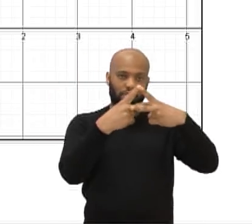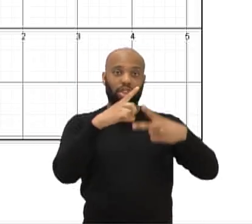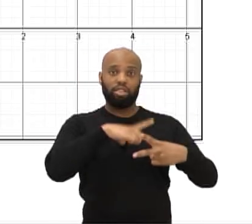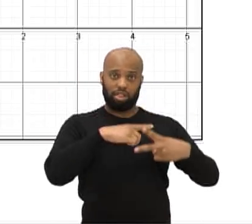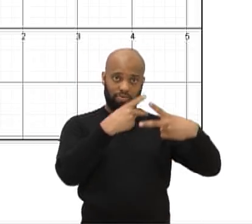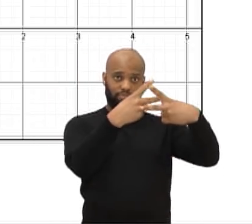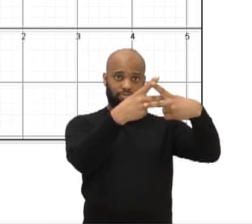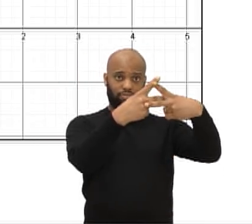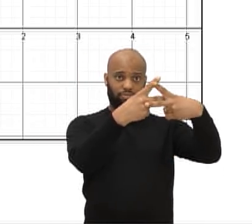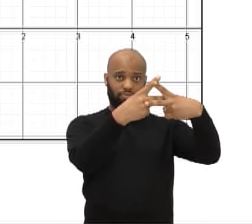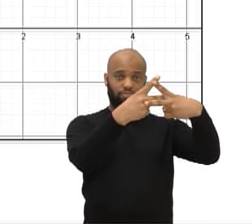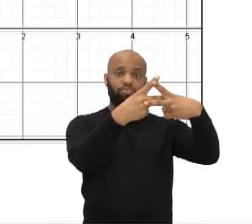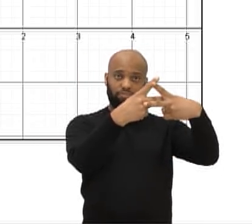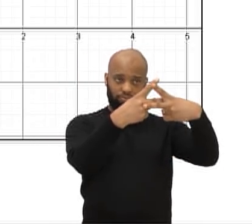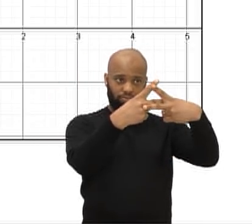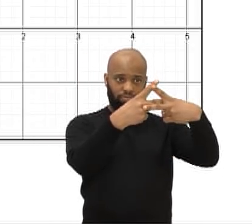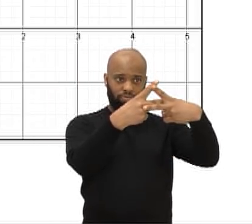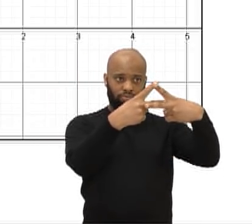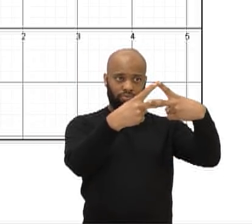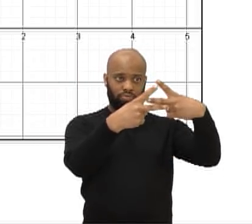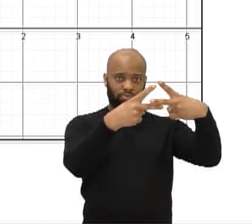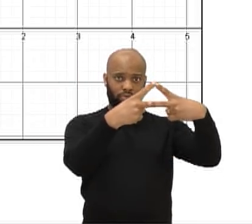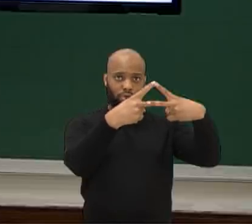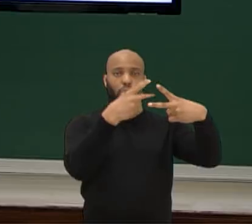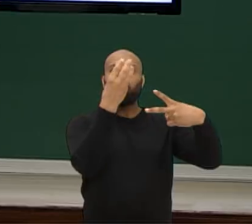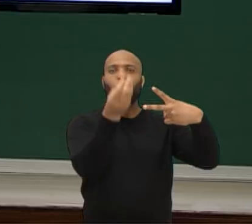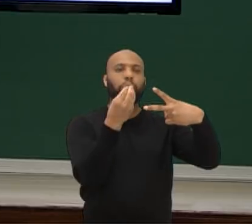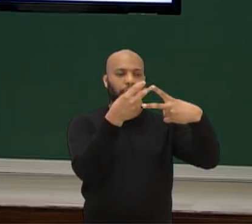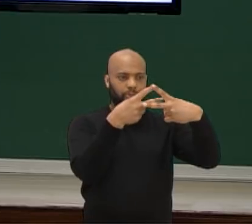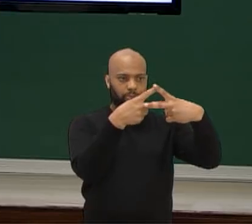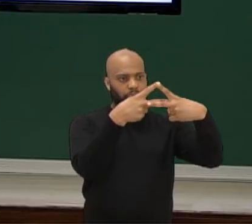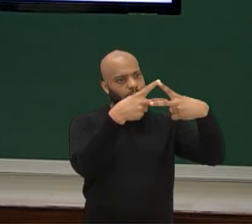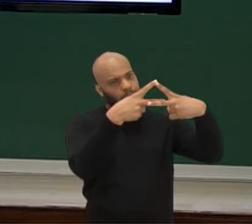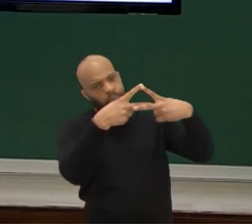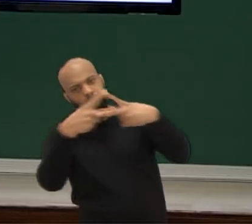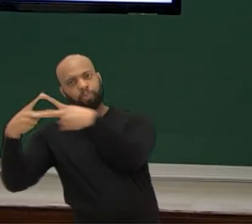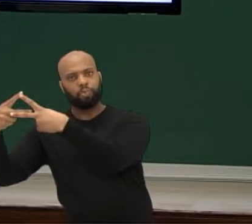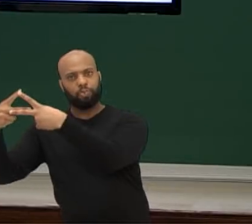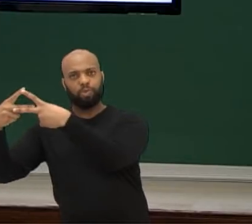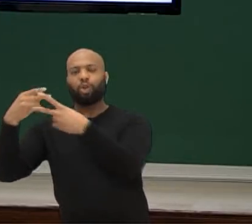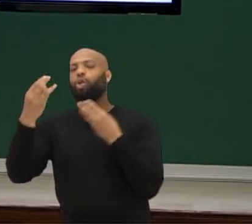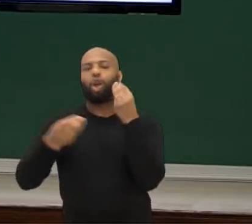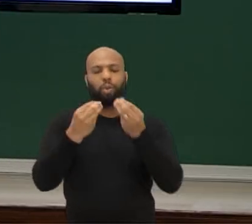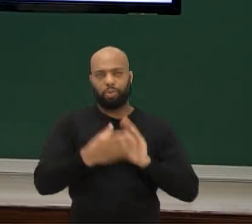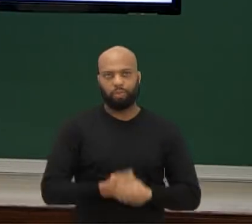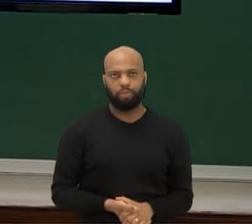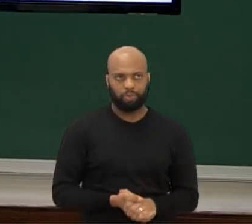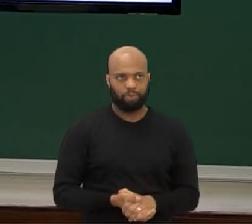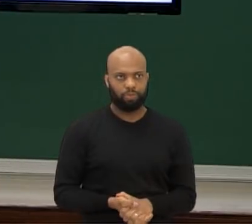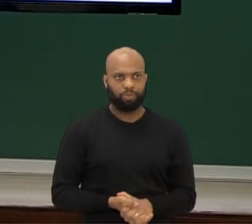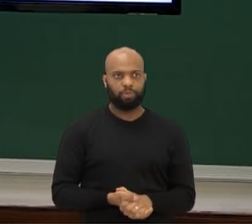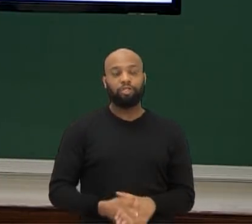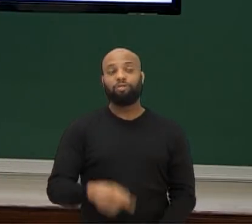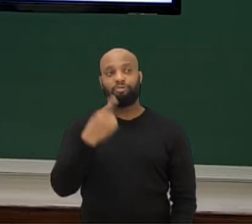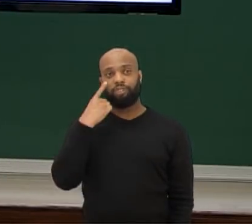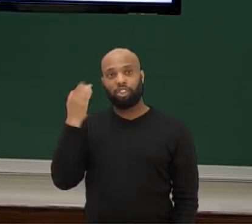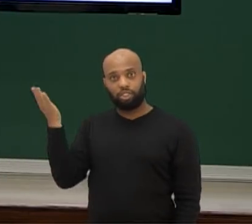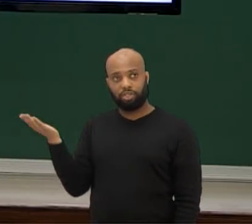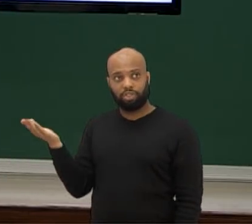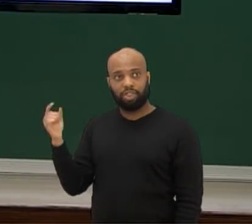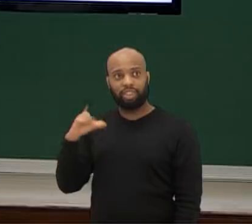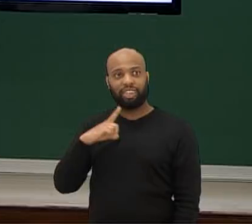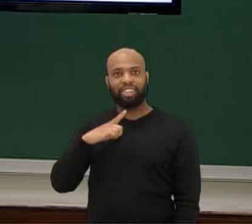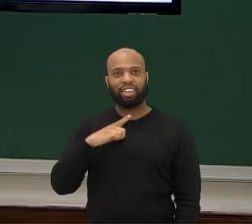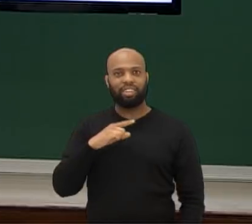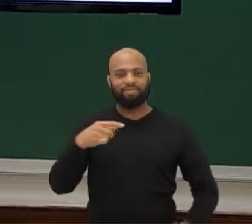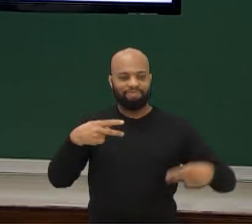figura no quadrante 2 e a translação dela para o quadrante 1. Essa, veja, tem até uma